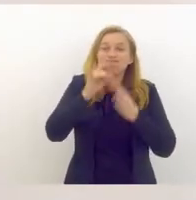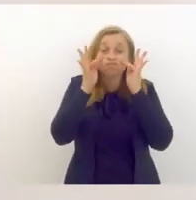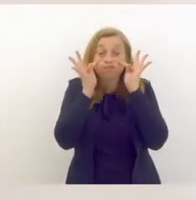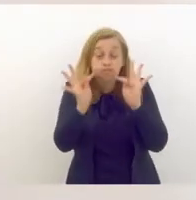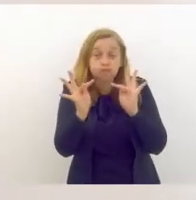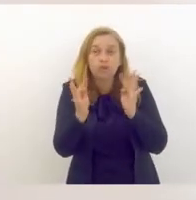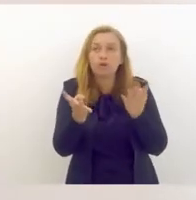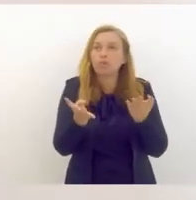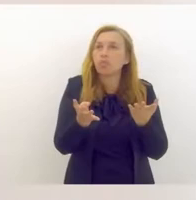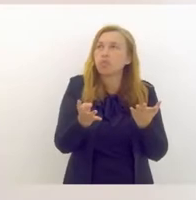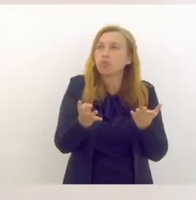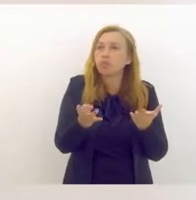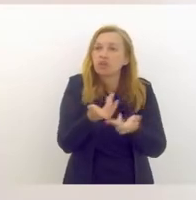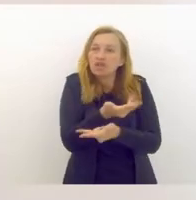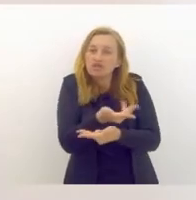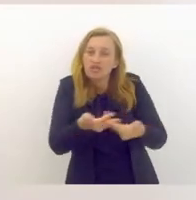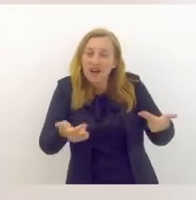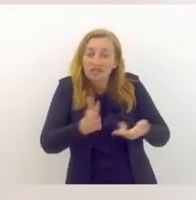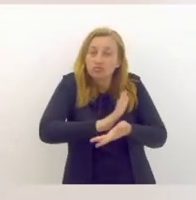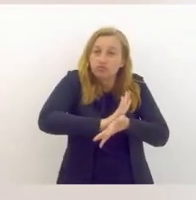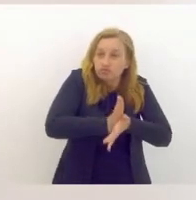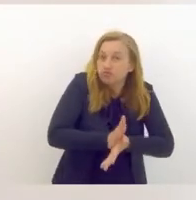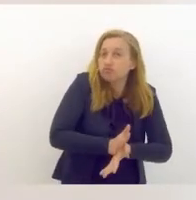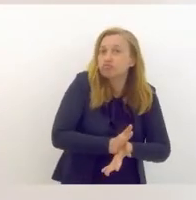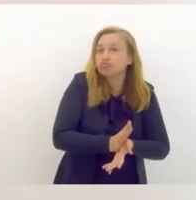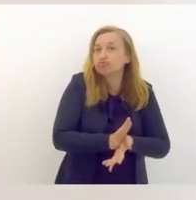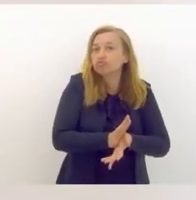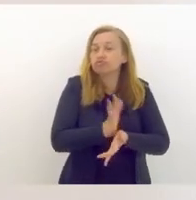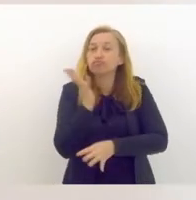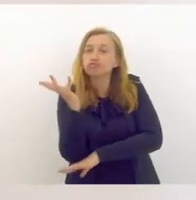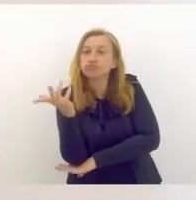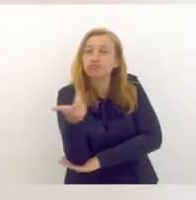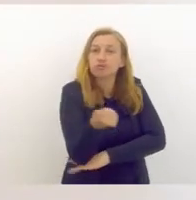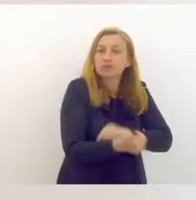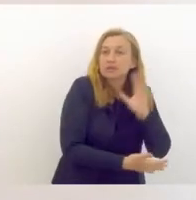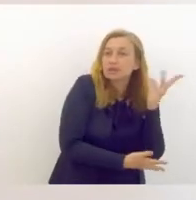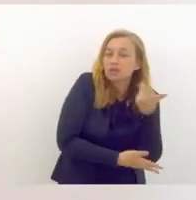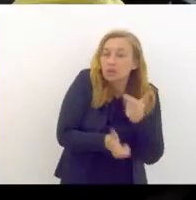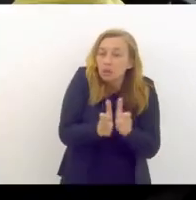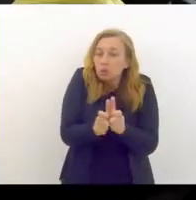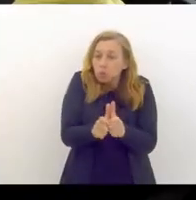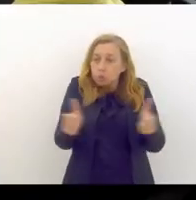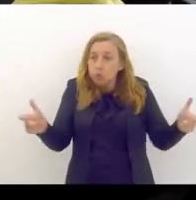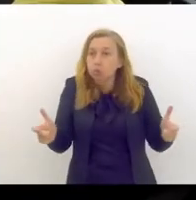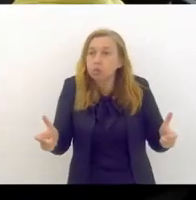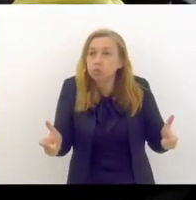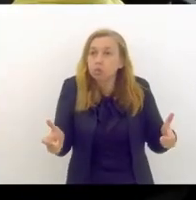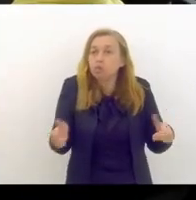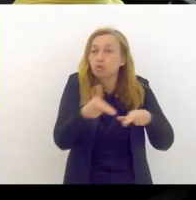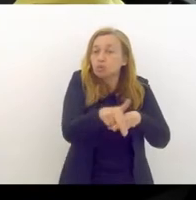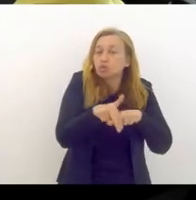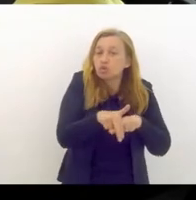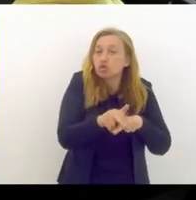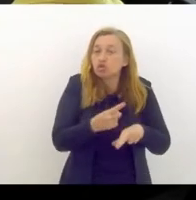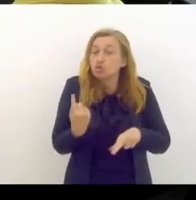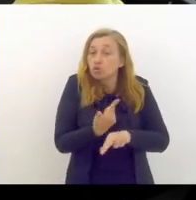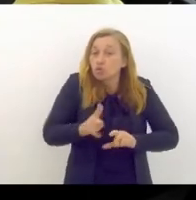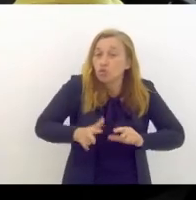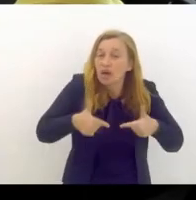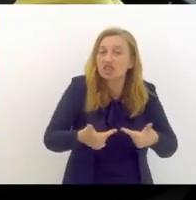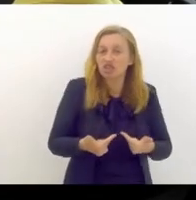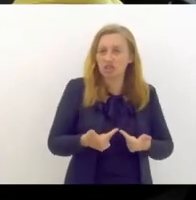testemunhando diversos desastres que estão sendo amplificados por conta de nossas